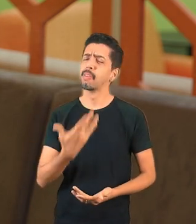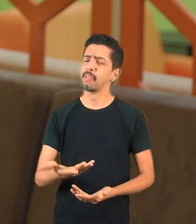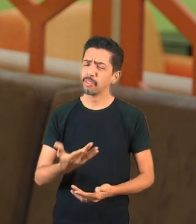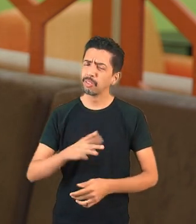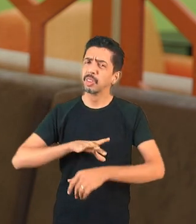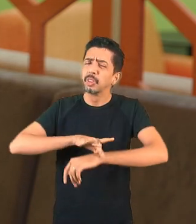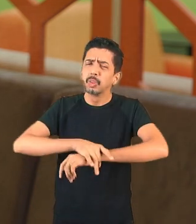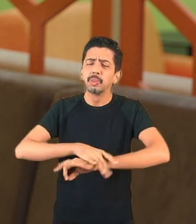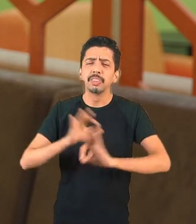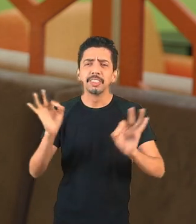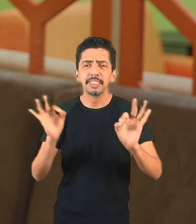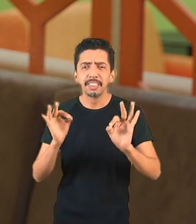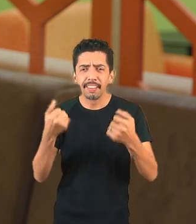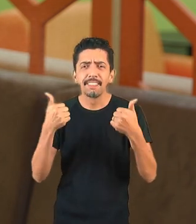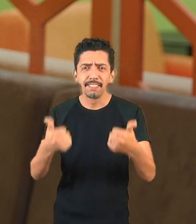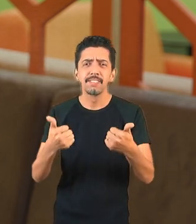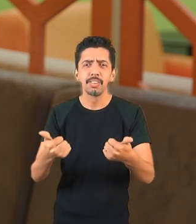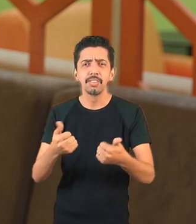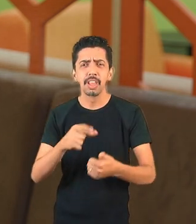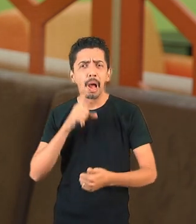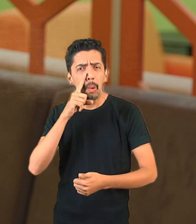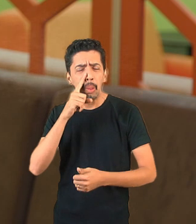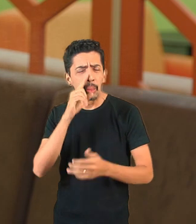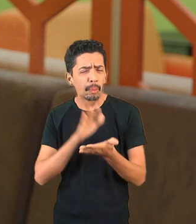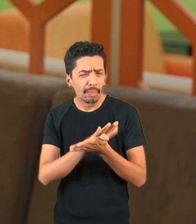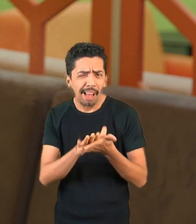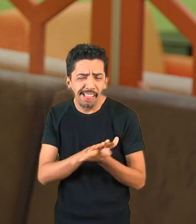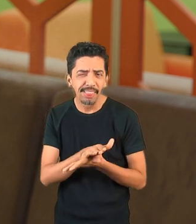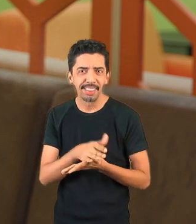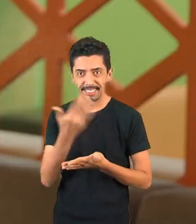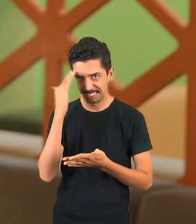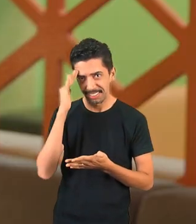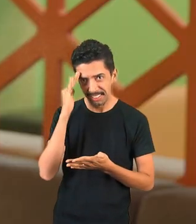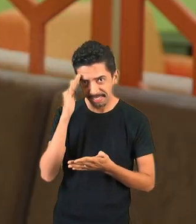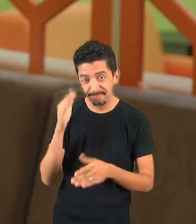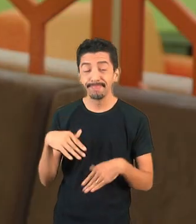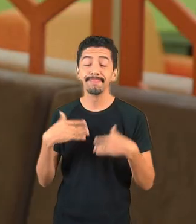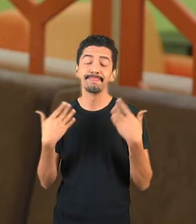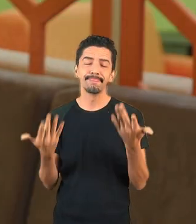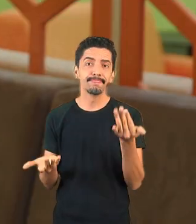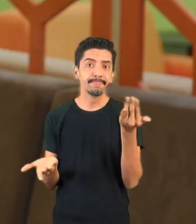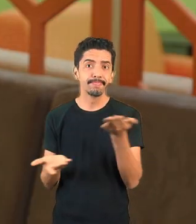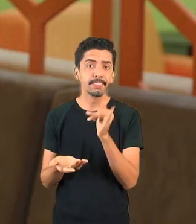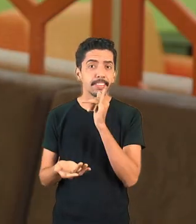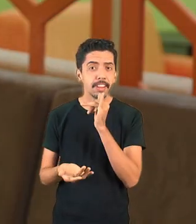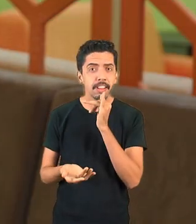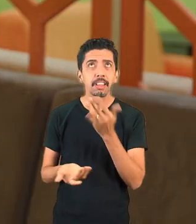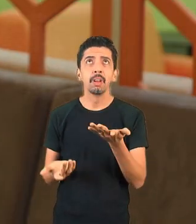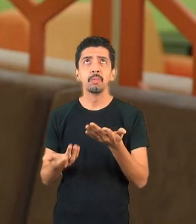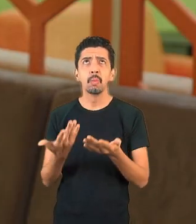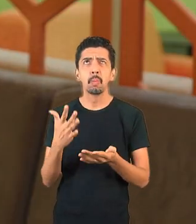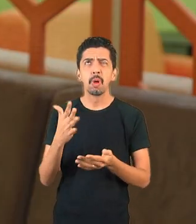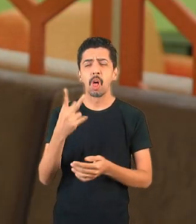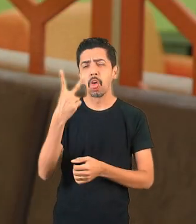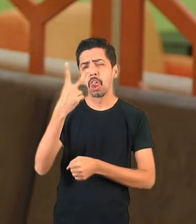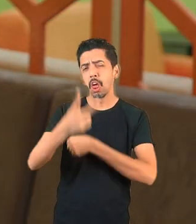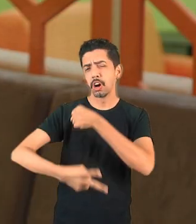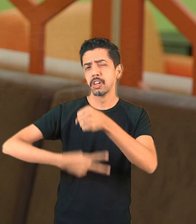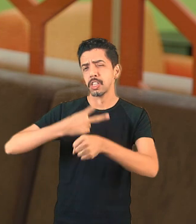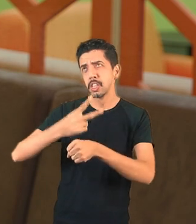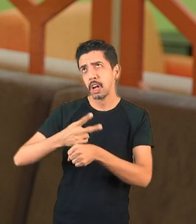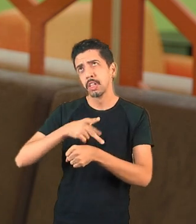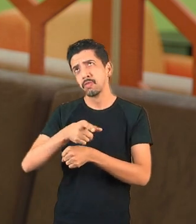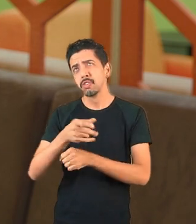governo federal, nada de risco, tranquilo, beleza? Bom, por que então não pensar agora a médio prazo,